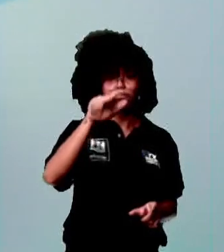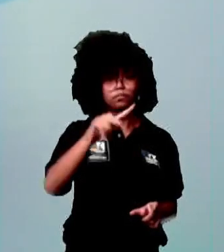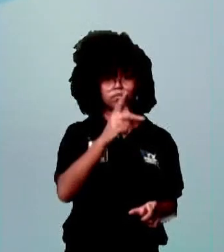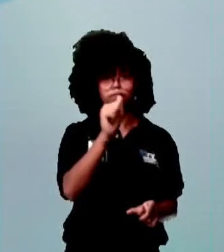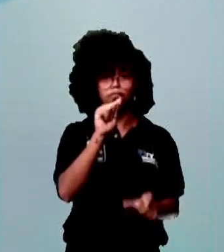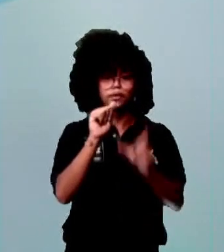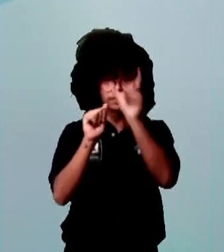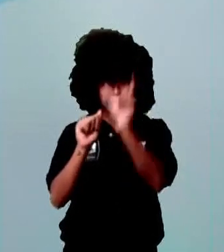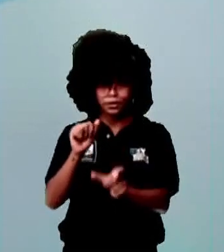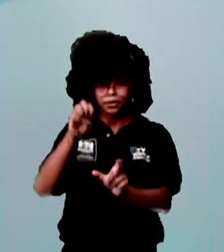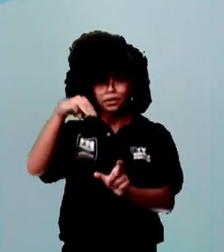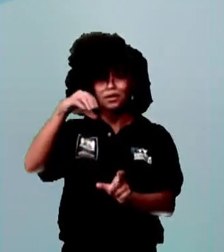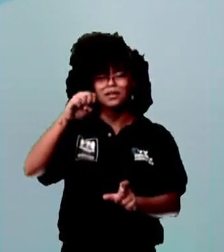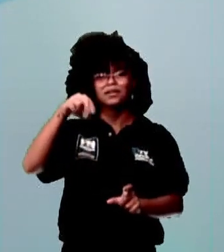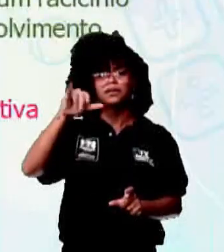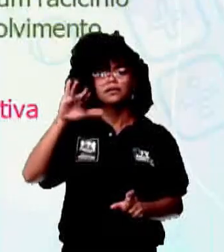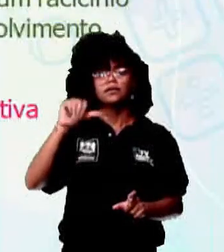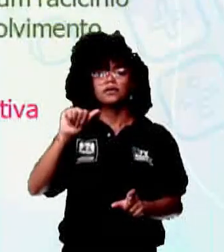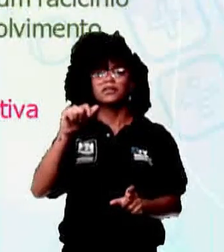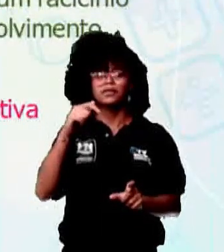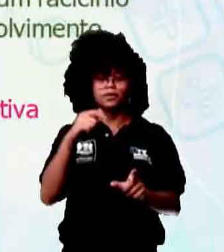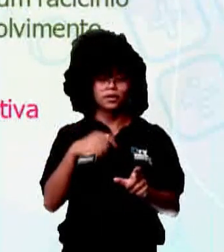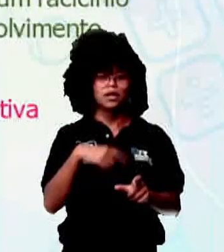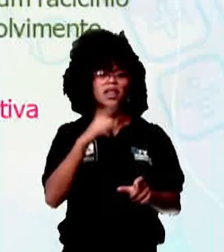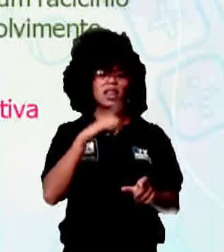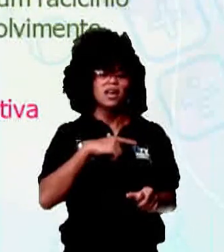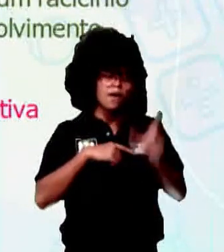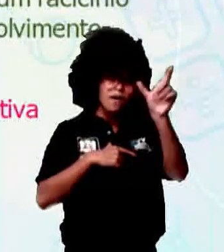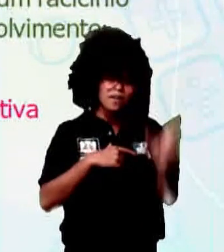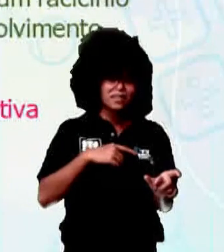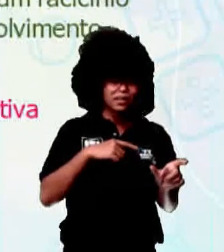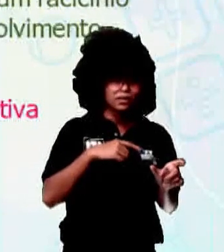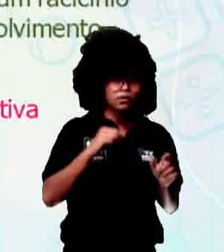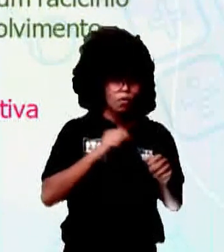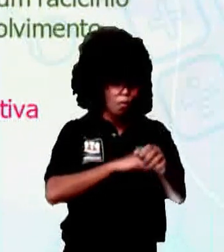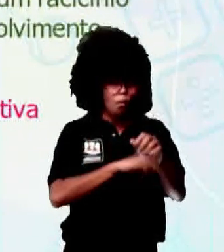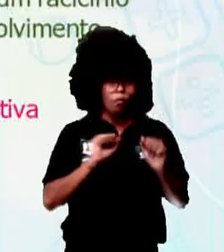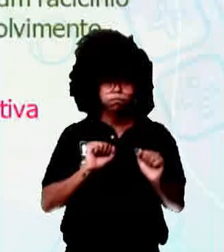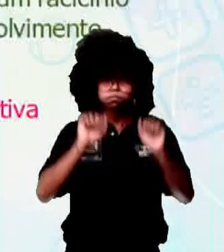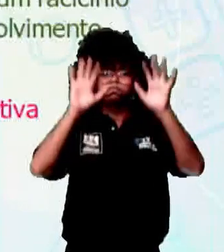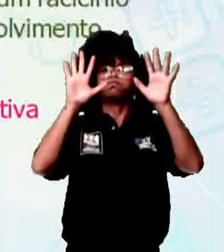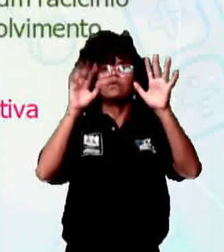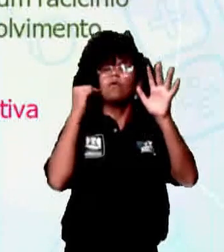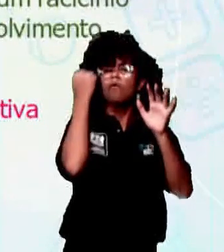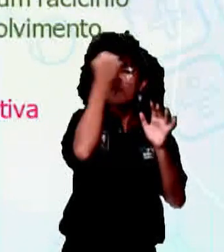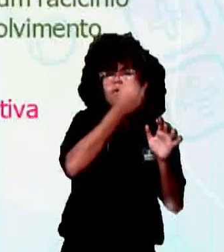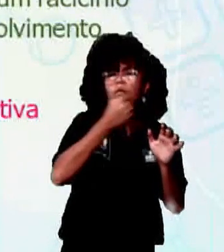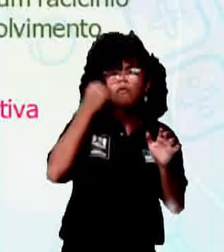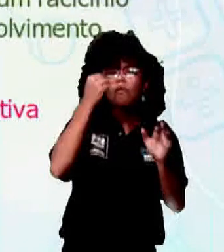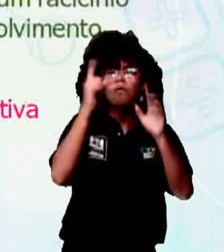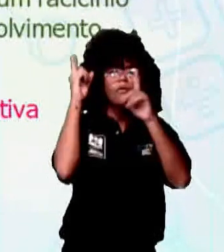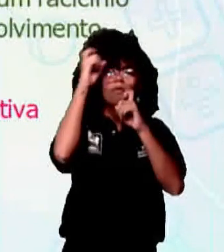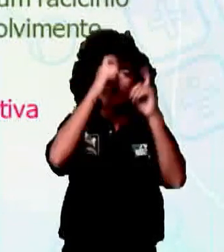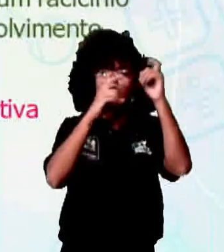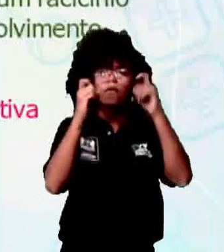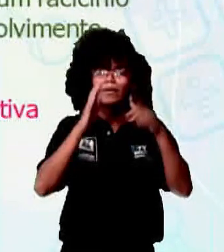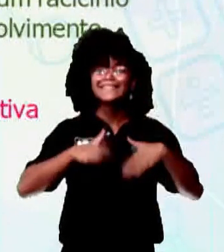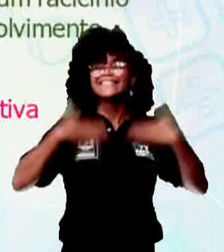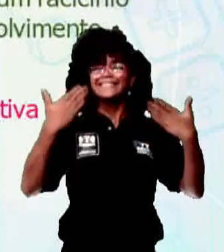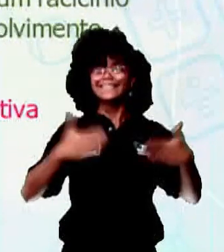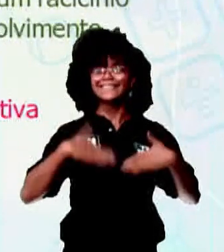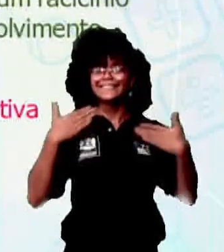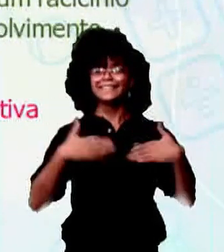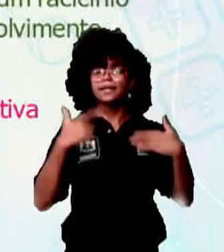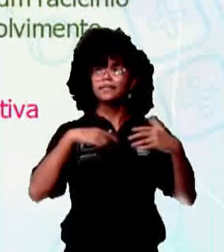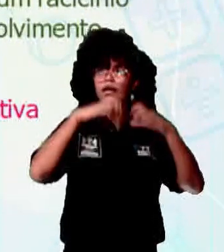Cebolinha aparece com uma linguagem não verbal, né, de braços levantados, o rosto parece muito bem animado, você tem um